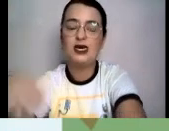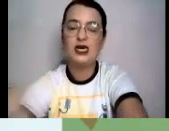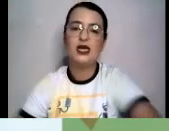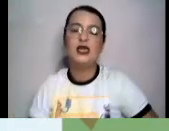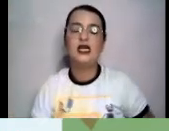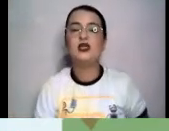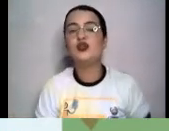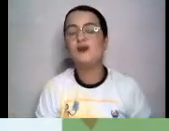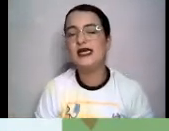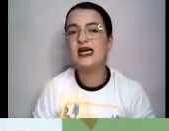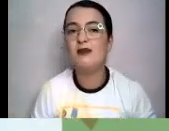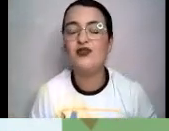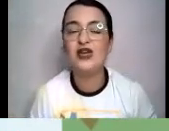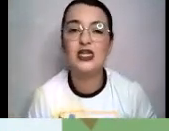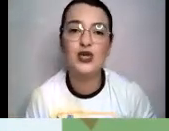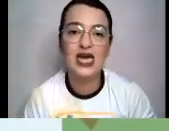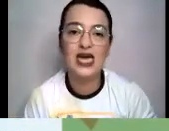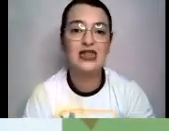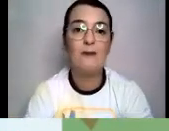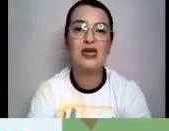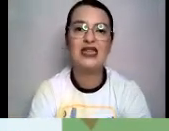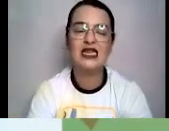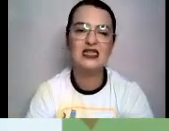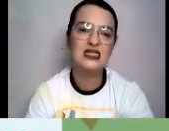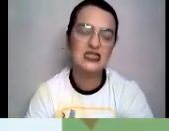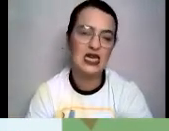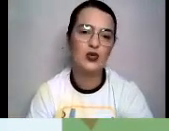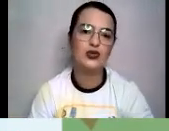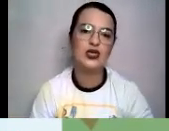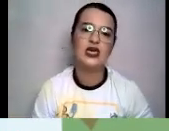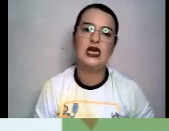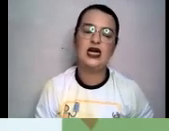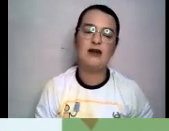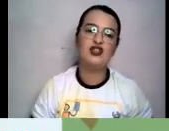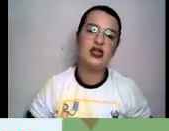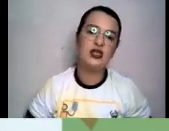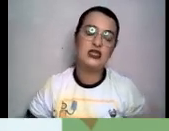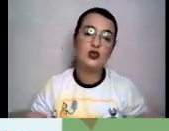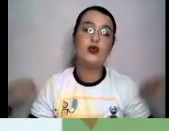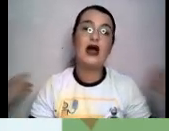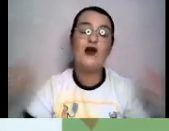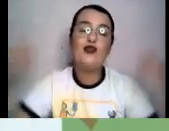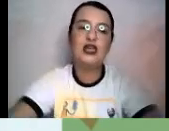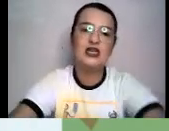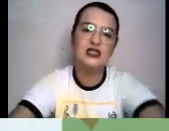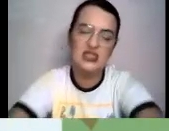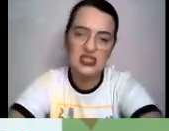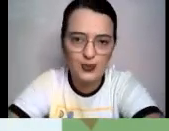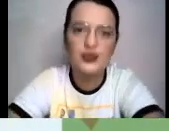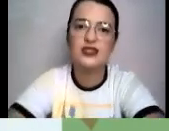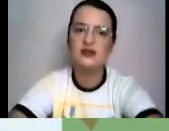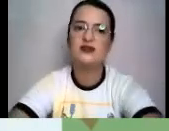matéria-prima também, né? Então, os países acabam ficando o quê? Dependente desse recurso e acaba gerando, sendo um alvo de